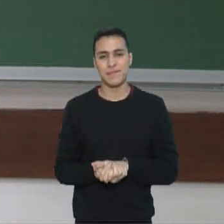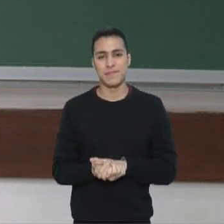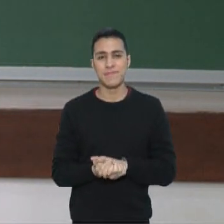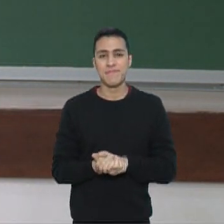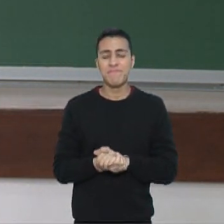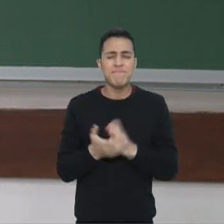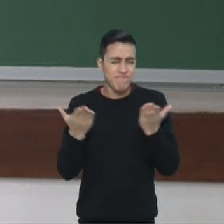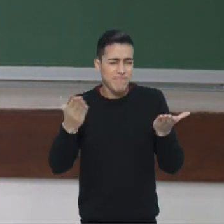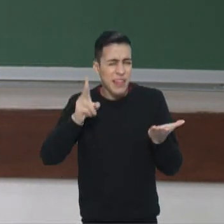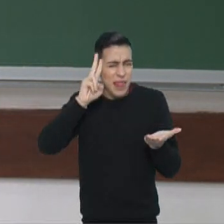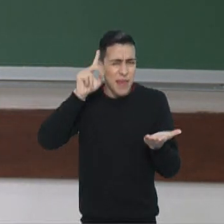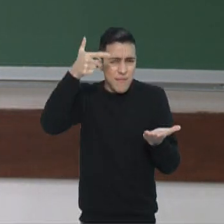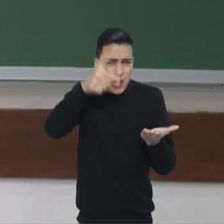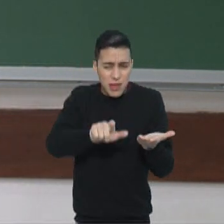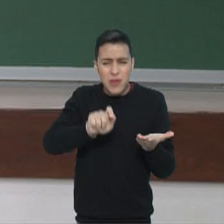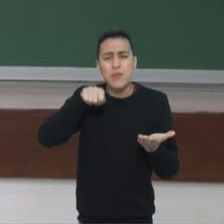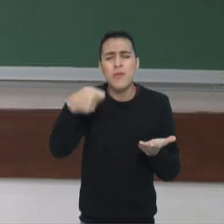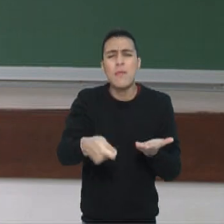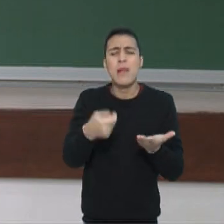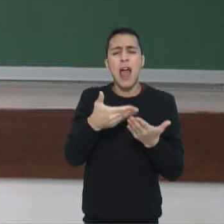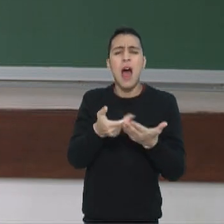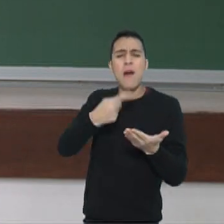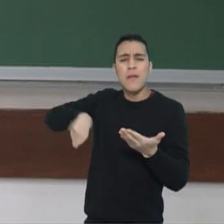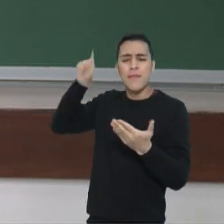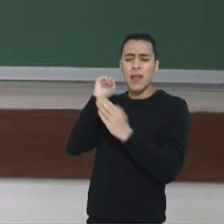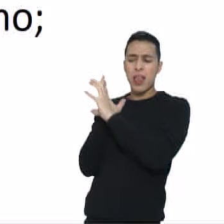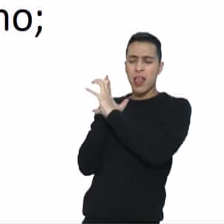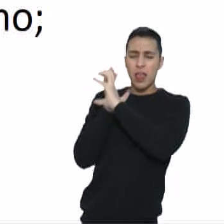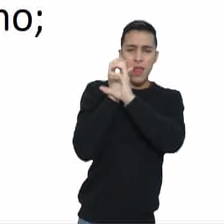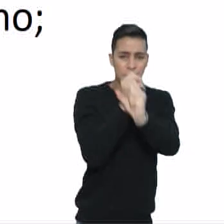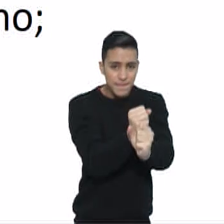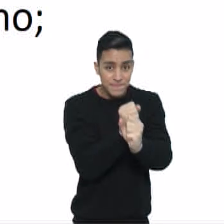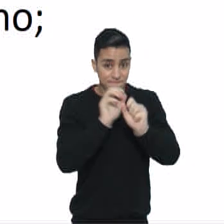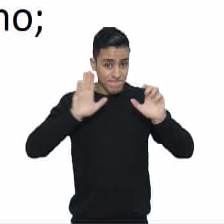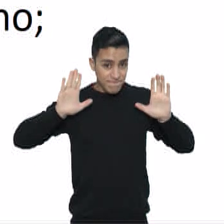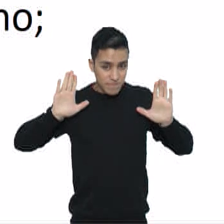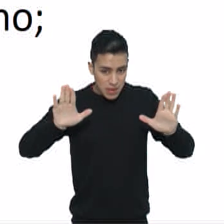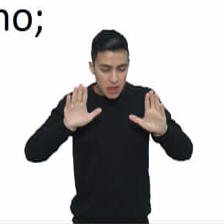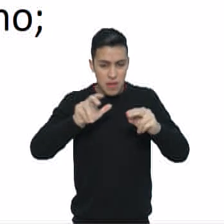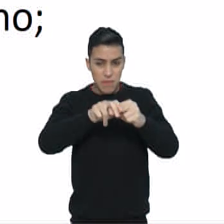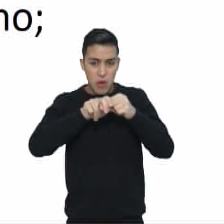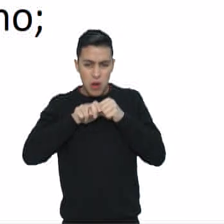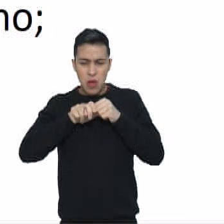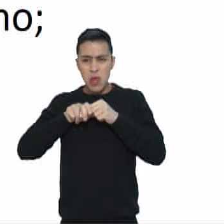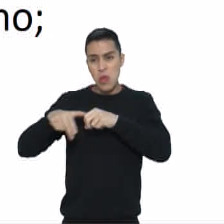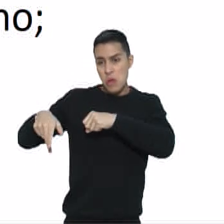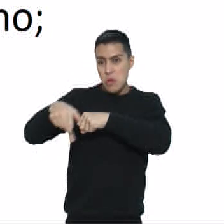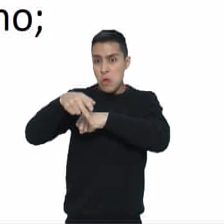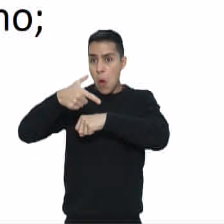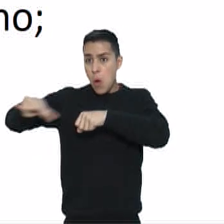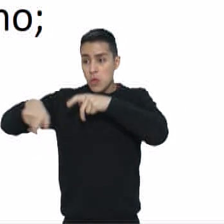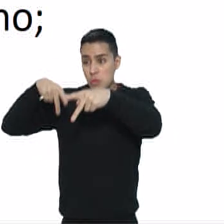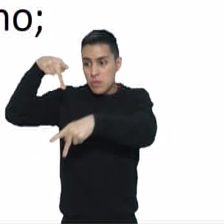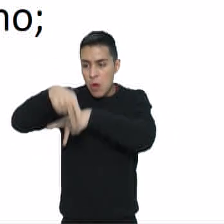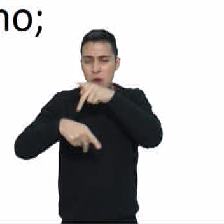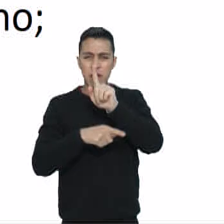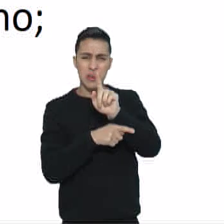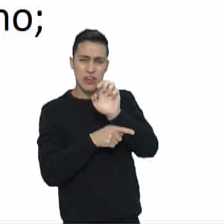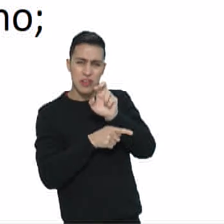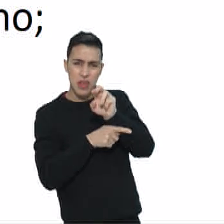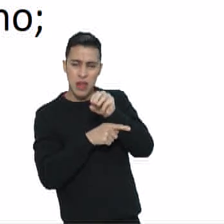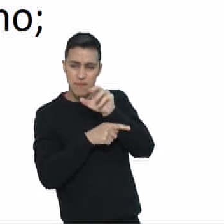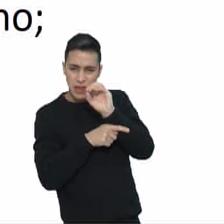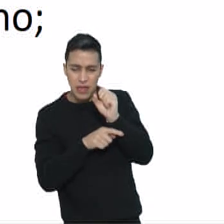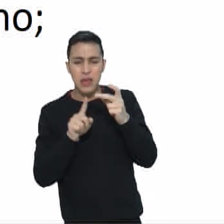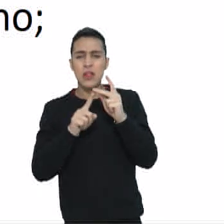Vamos relembrar um pouquinho o que nós vimos na aula passada? As pressões das invasões dos hunos e dos germanos que